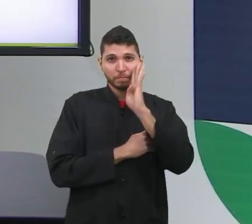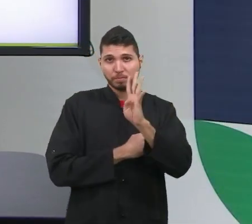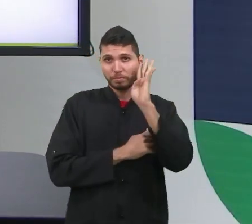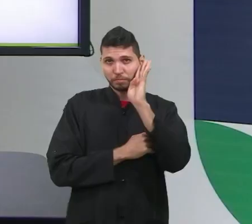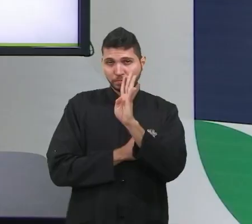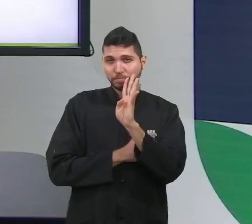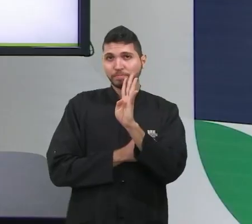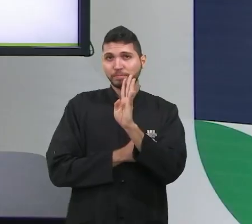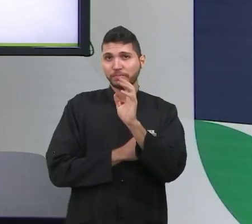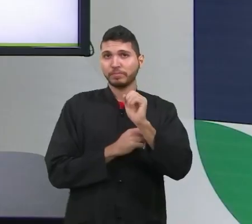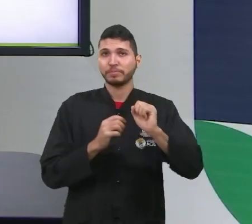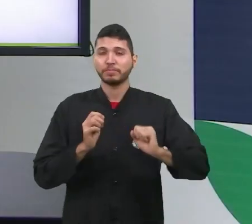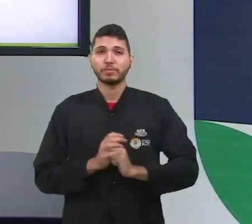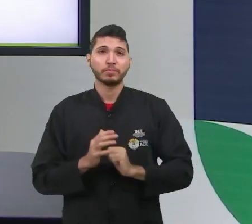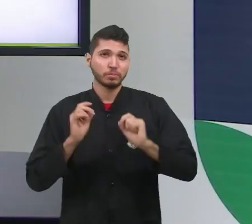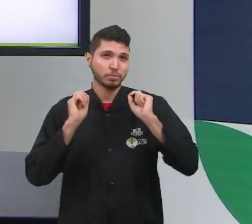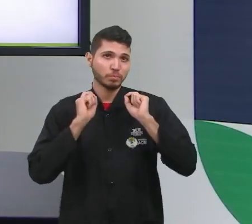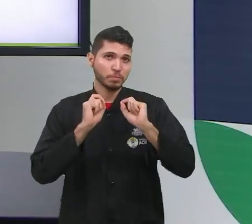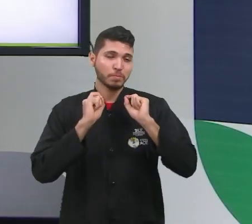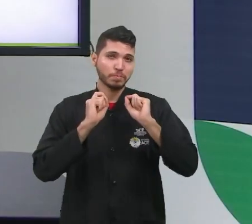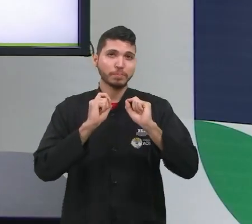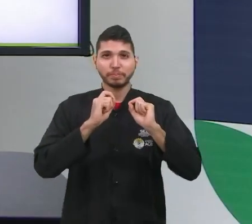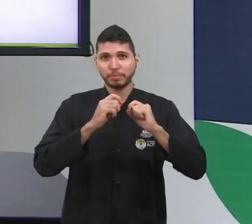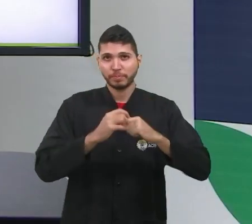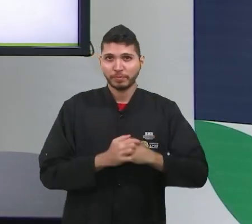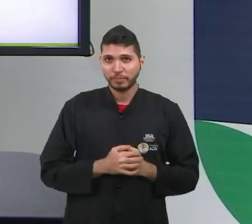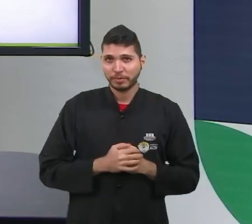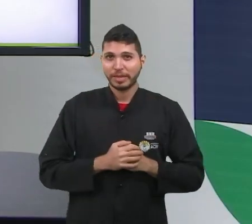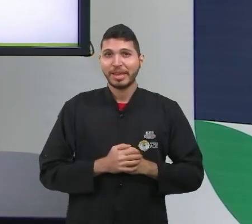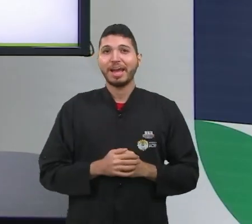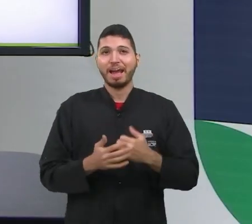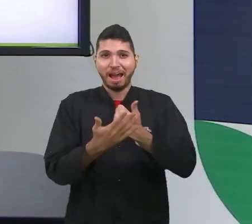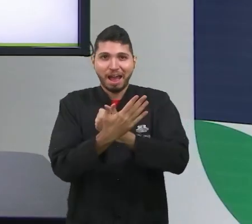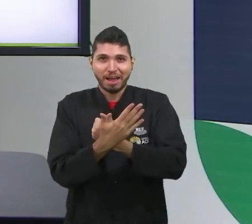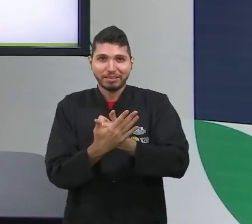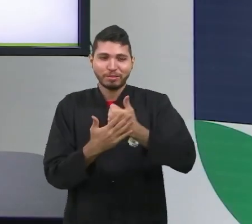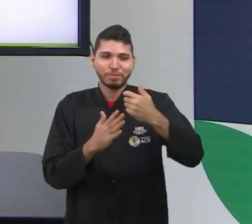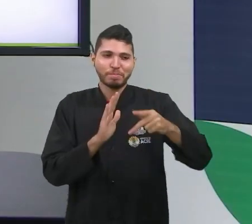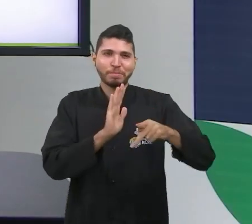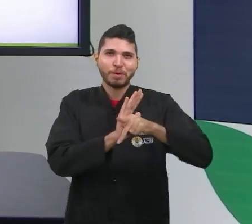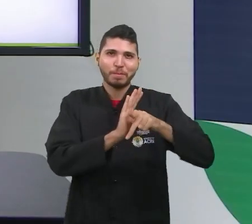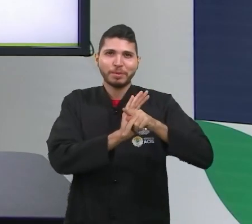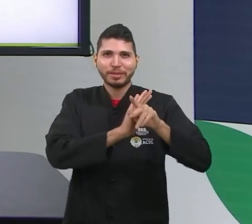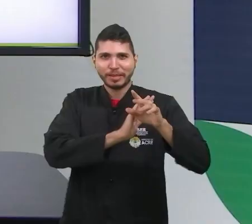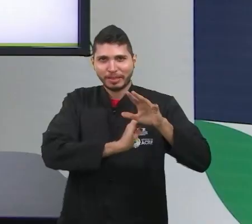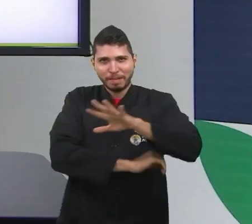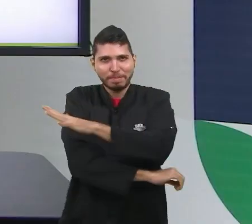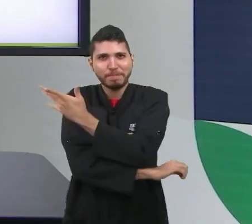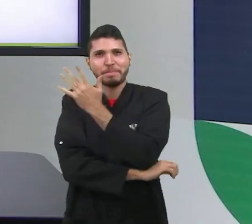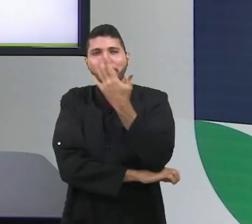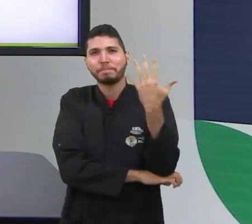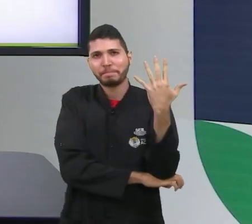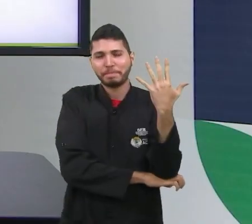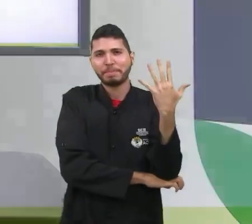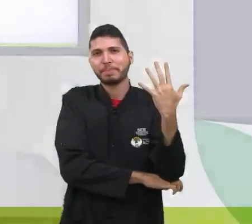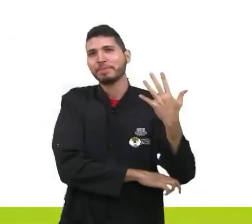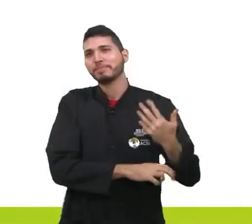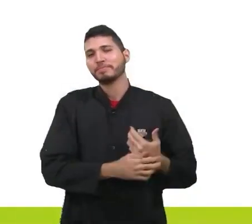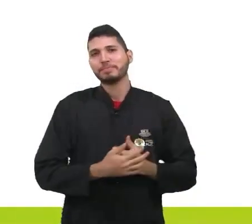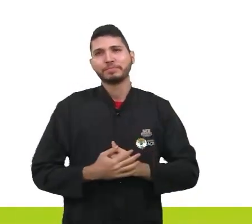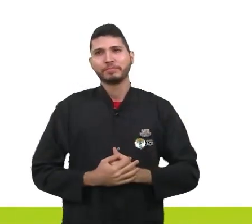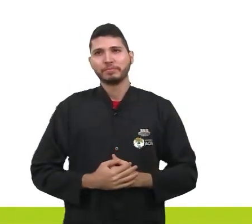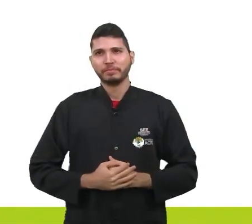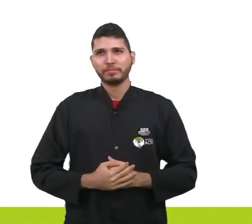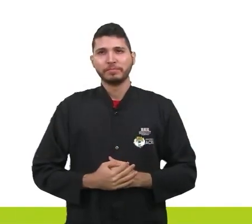a atuação delas, tá? Inclusive, como eu vou falar novamente, até na nossa região aqui. Próximo fator